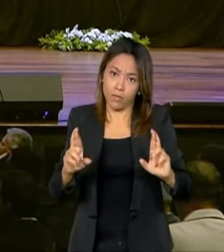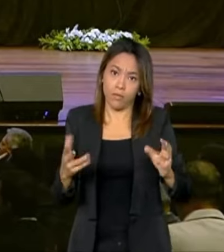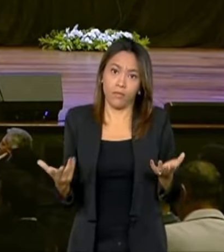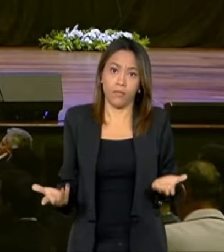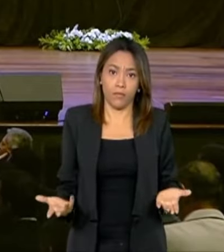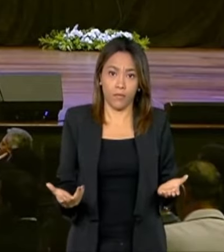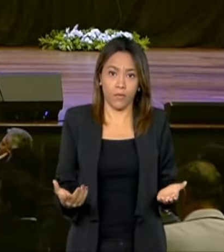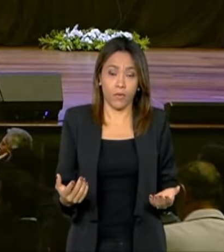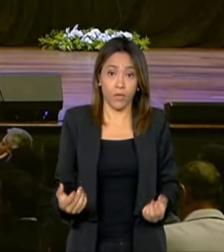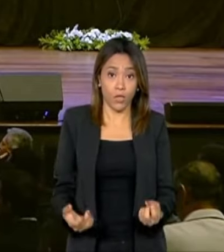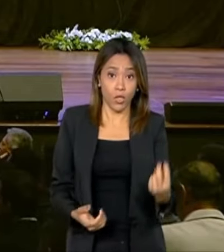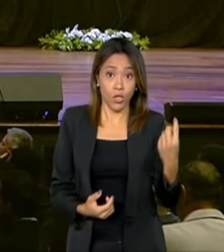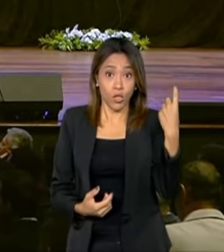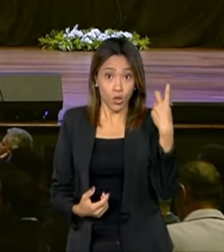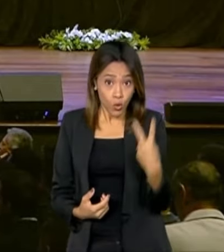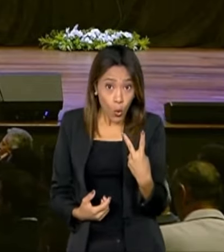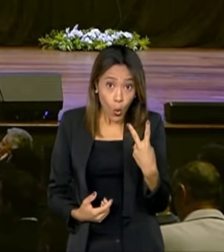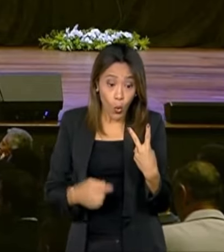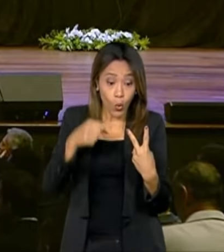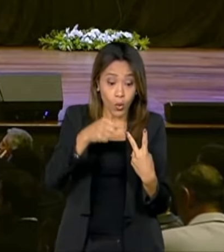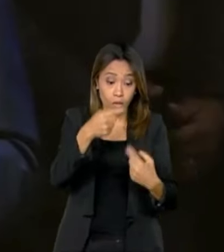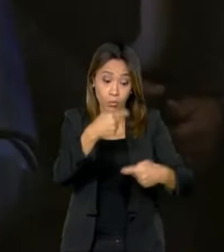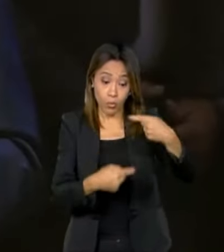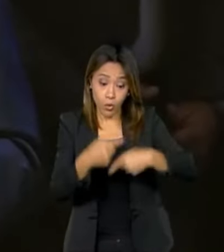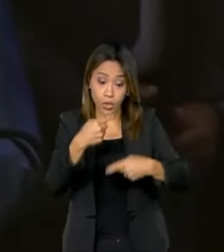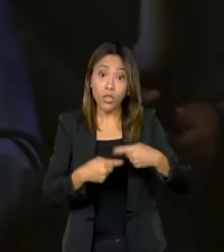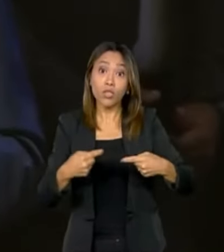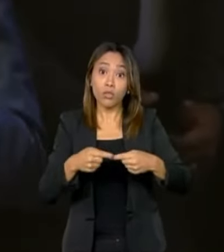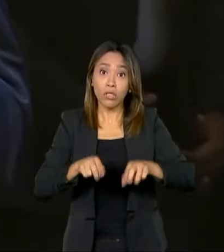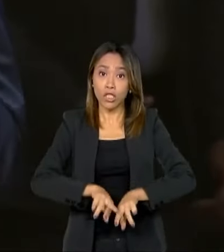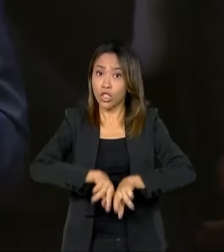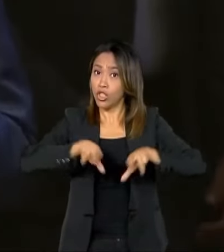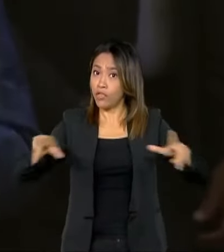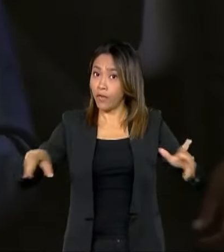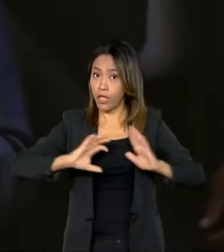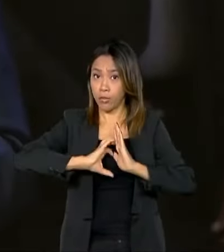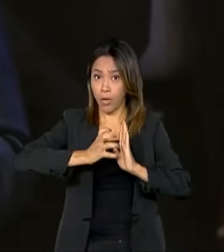Dois políticos podem ser de partido diferente,